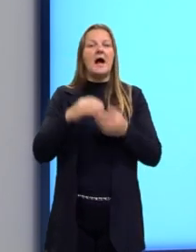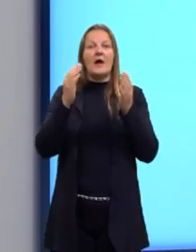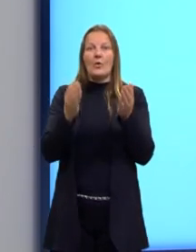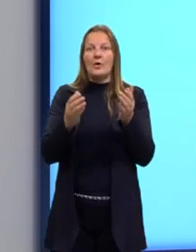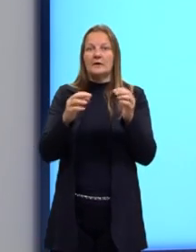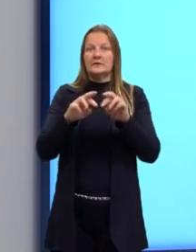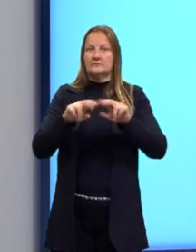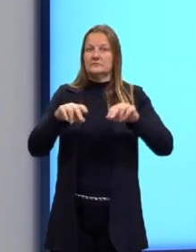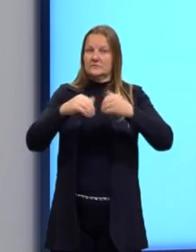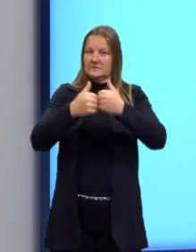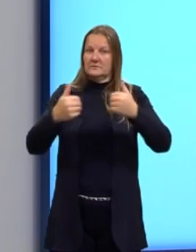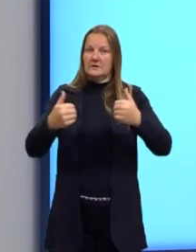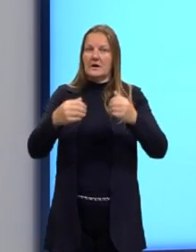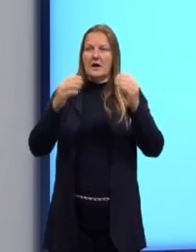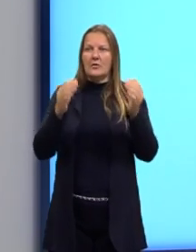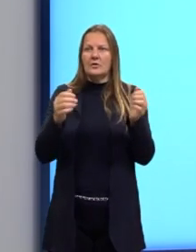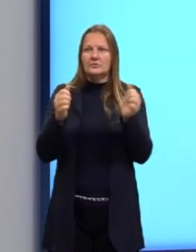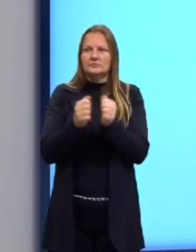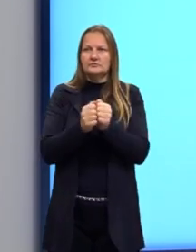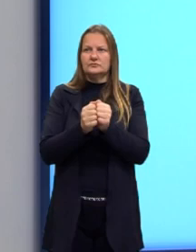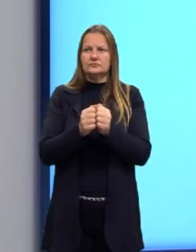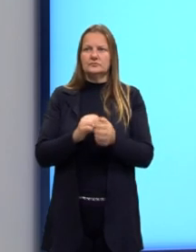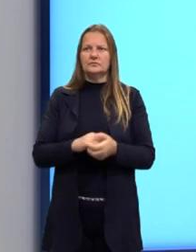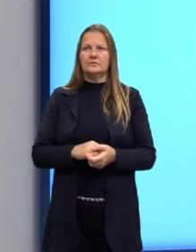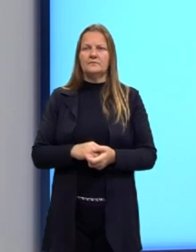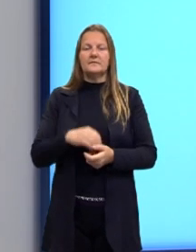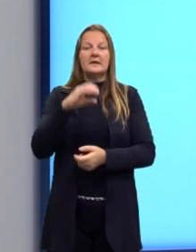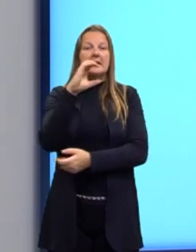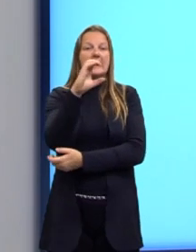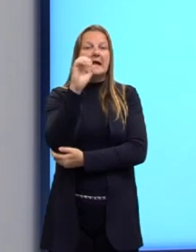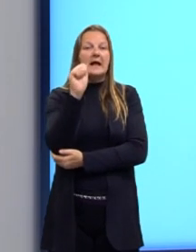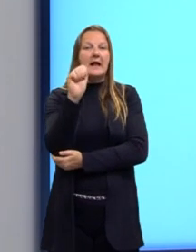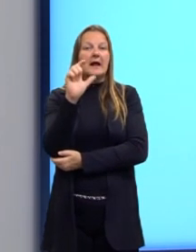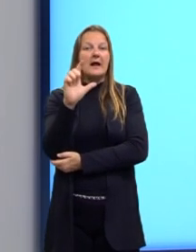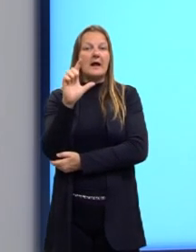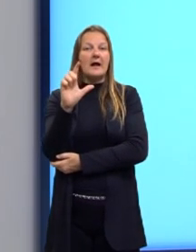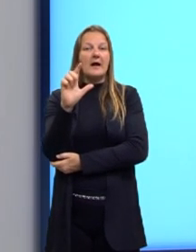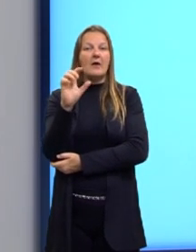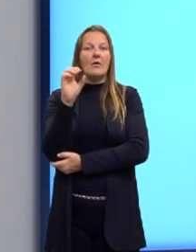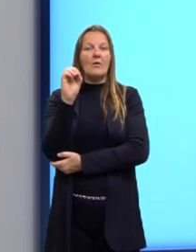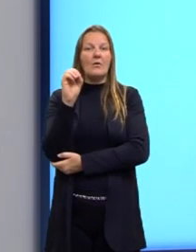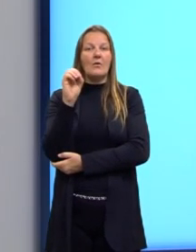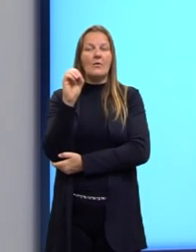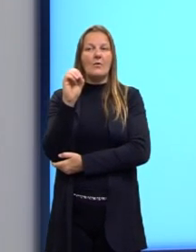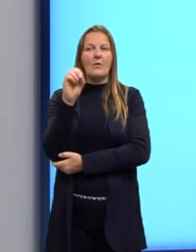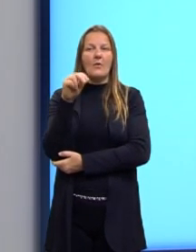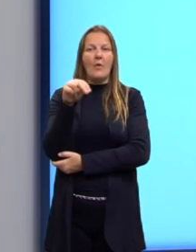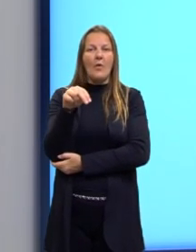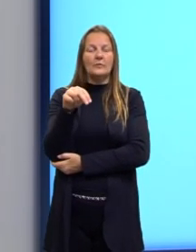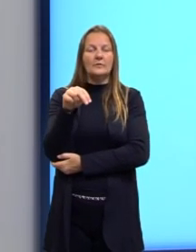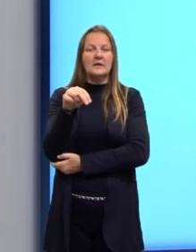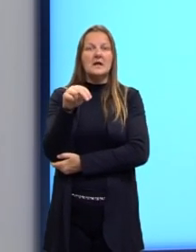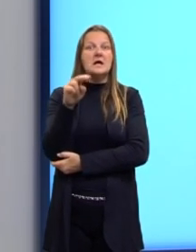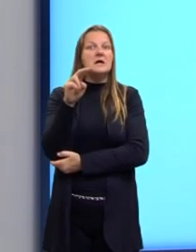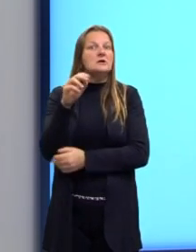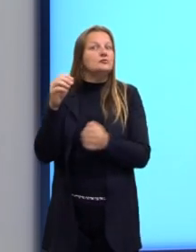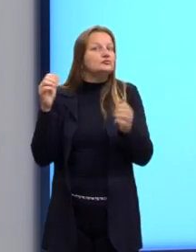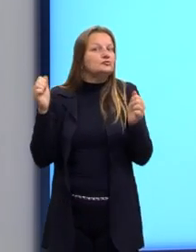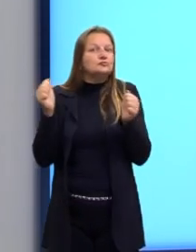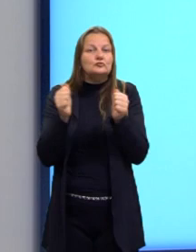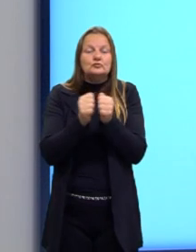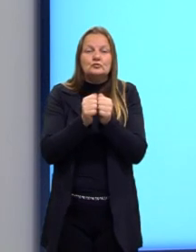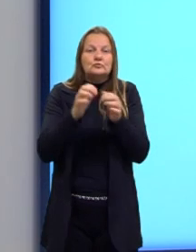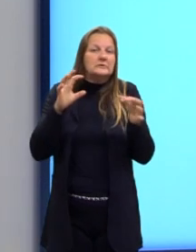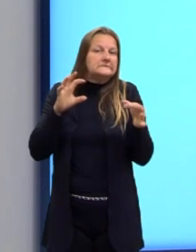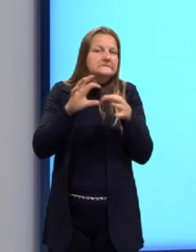ele era separado né agora Olha aqui se eu trocar a preposição do up para o ano ele já se transforma